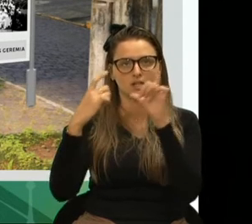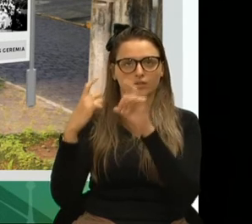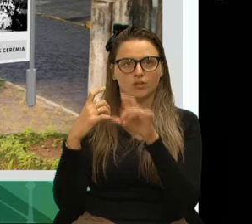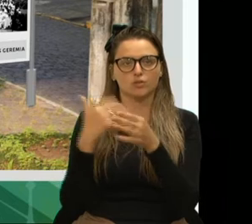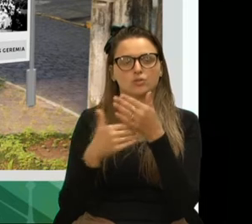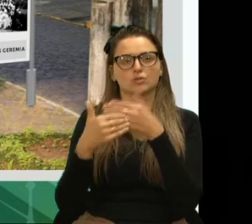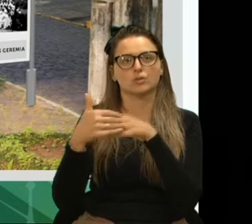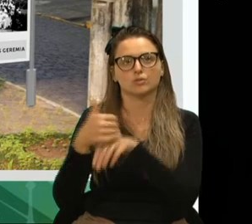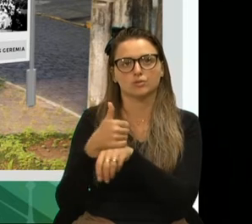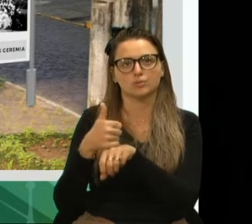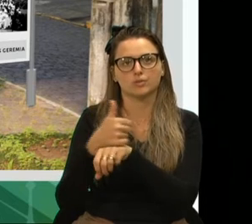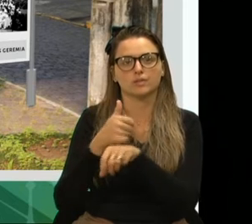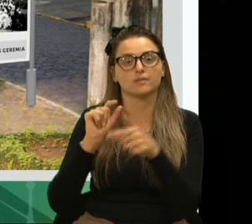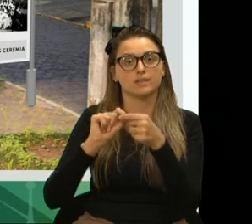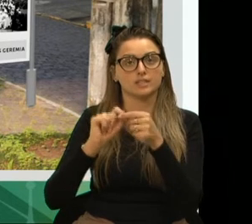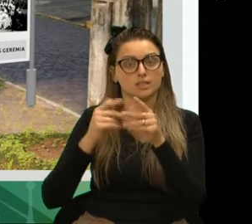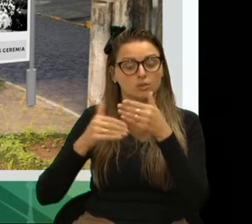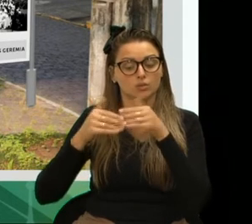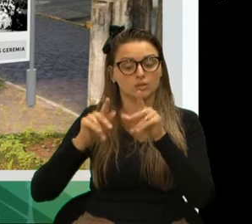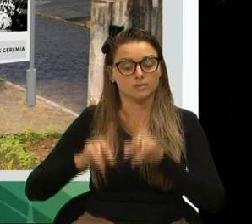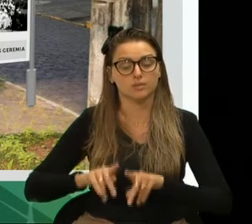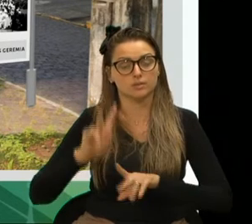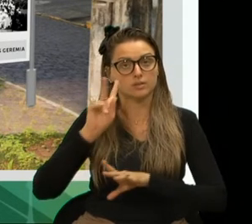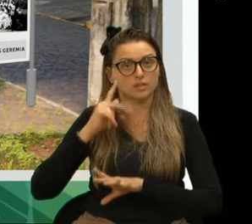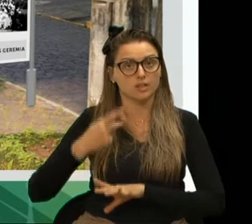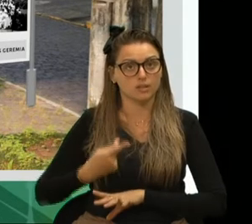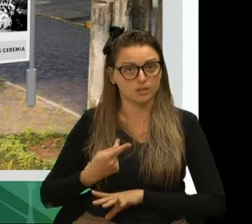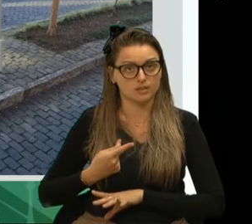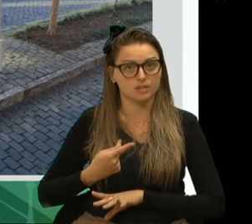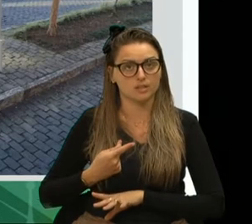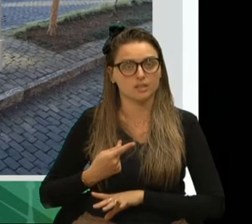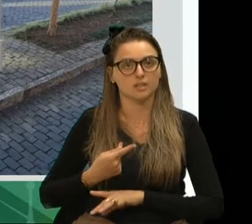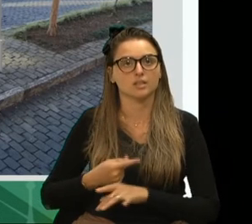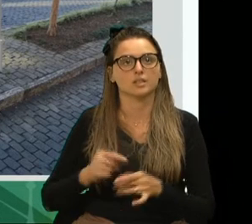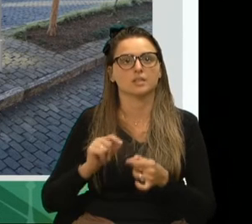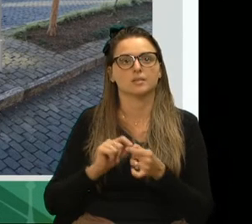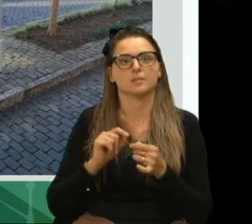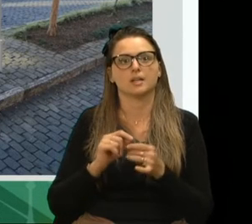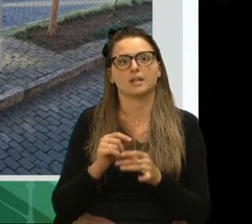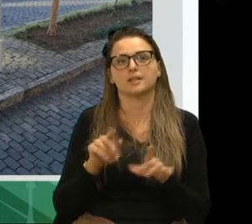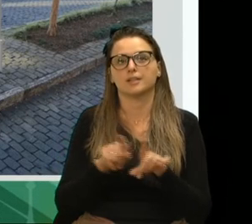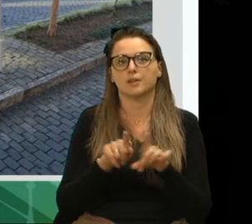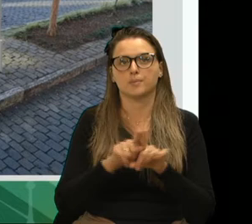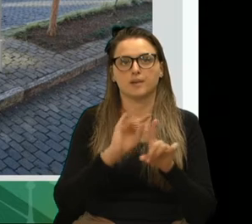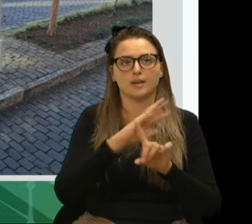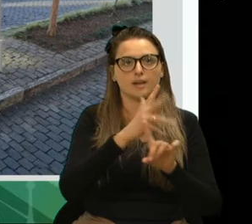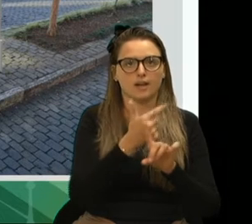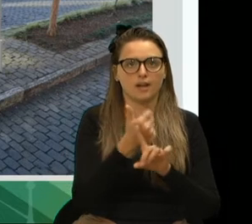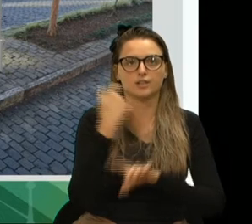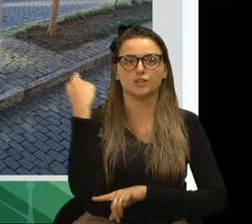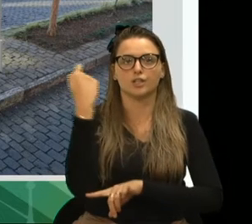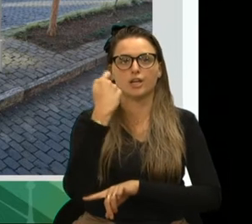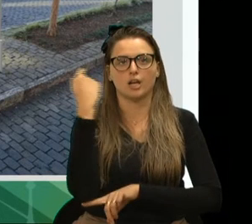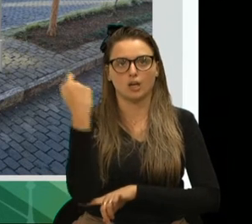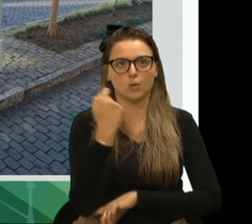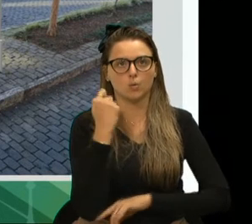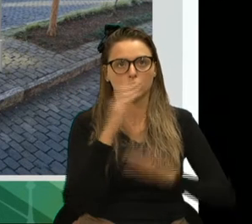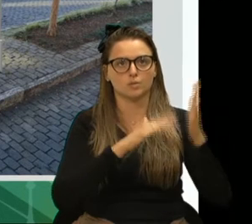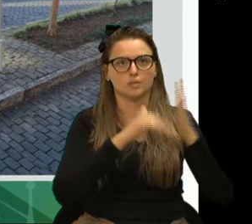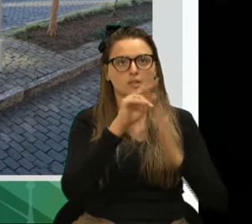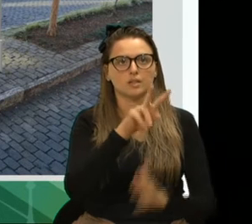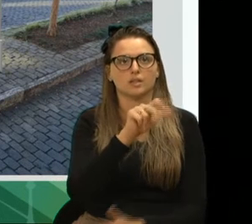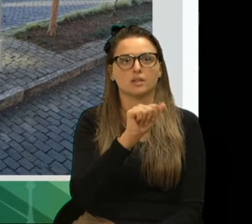precisamos fazer a população conhecer quem foi também Ulisses Jeremias, por exemplo. Arte gaúcha, presidente, em tela, o grande